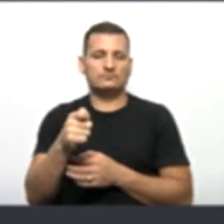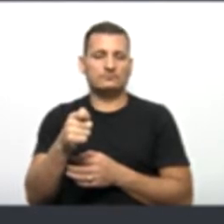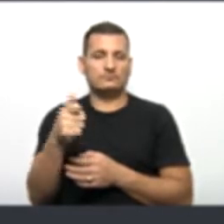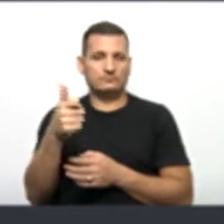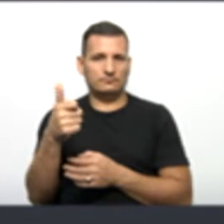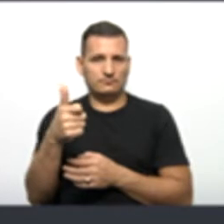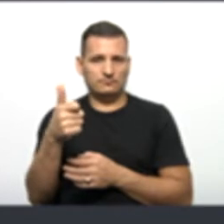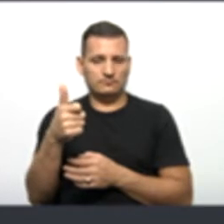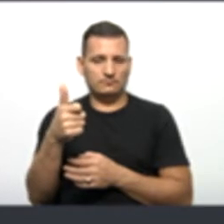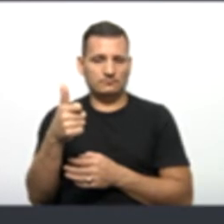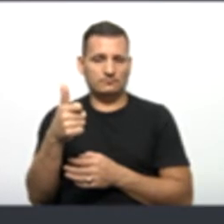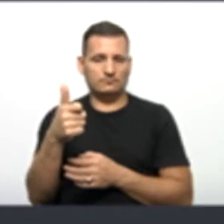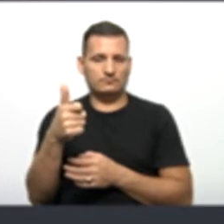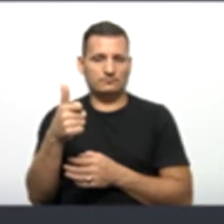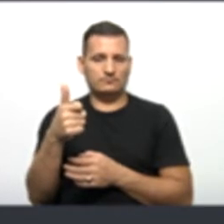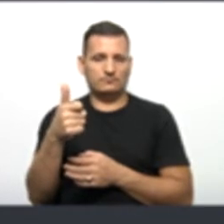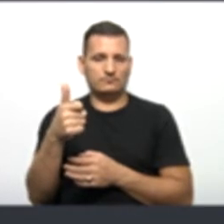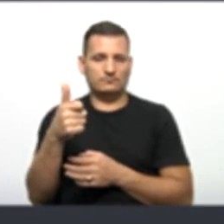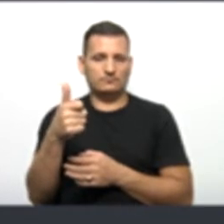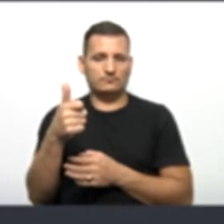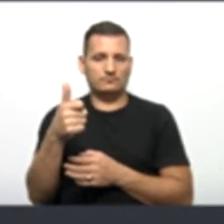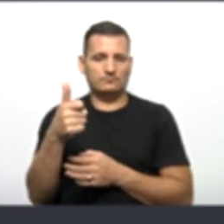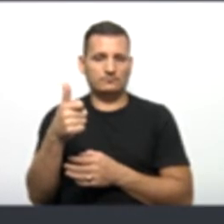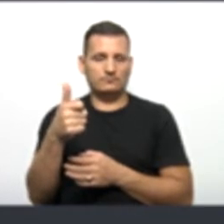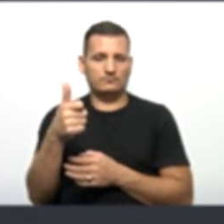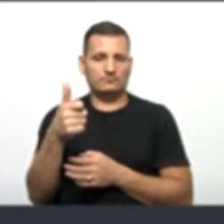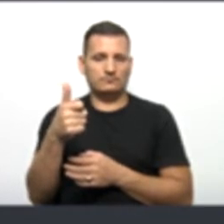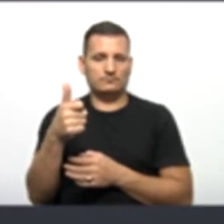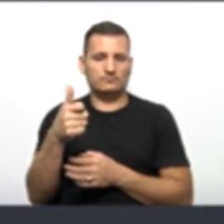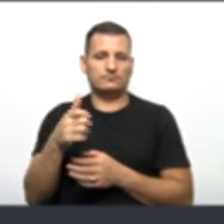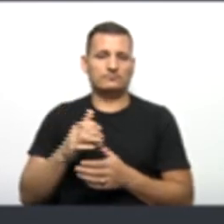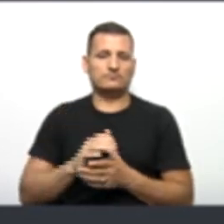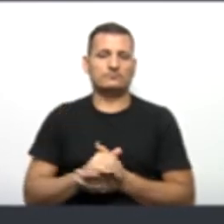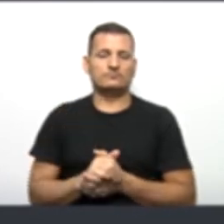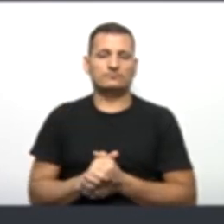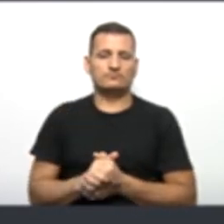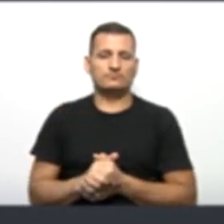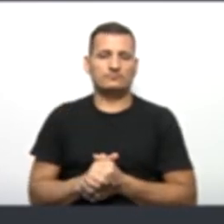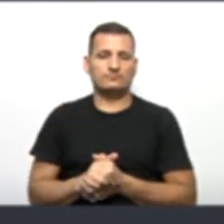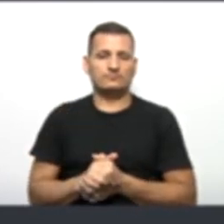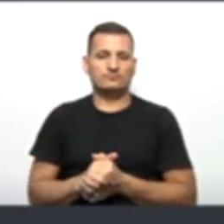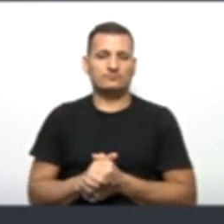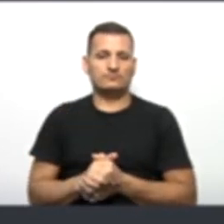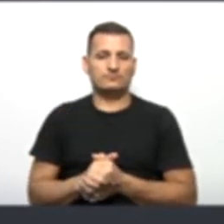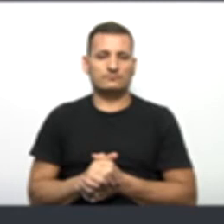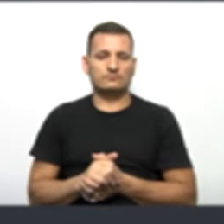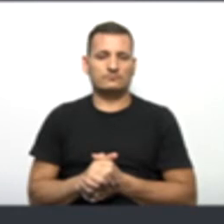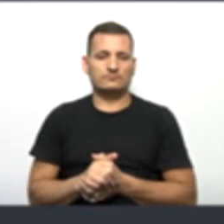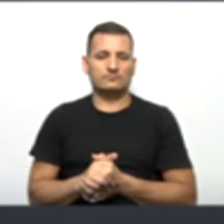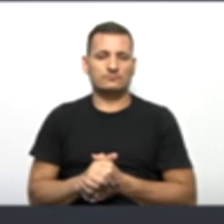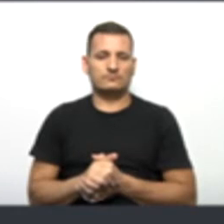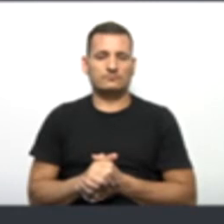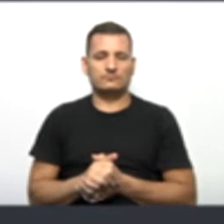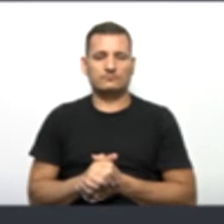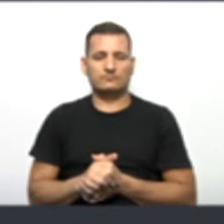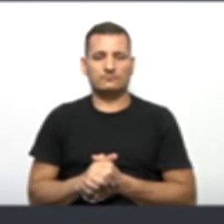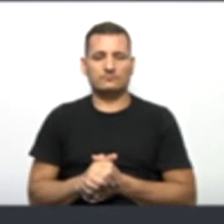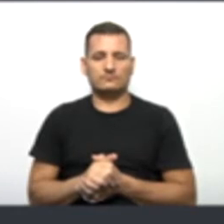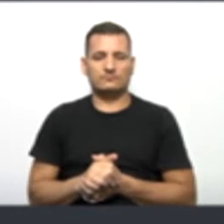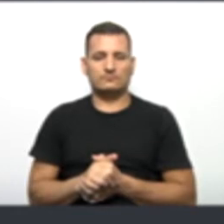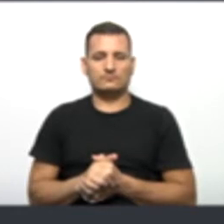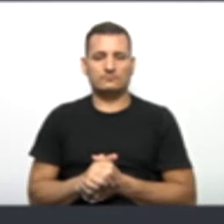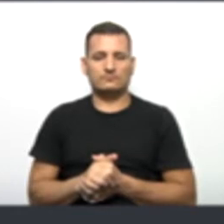ela que vai ser o ponto chave mesmo de cada contato da sua tabela